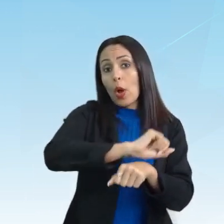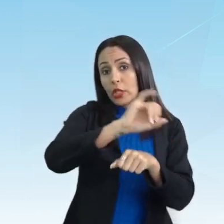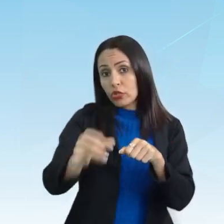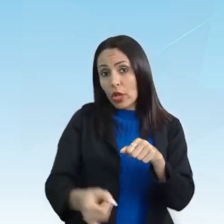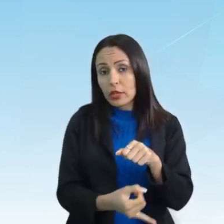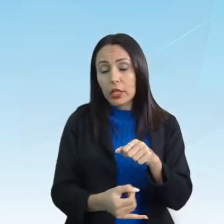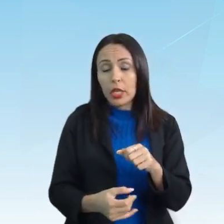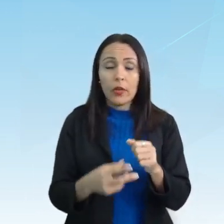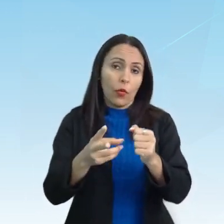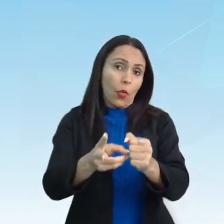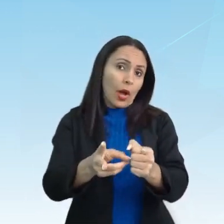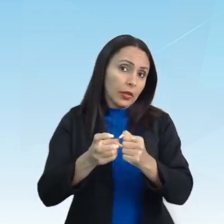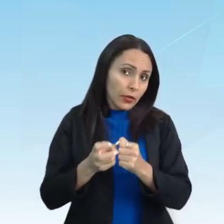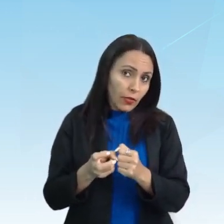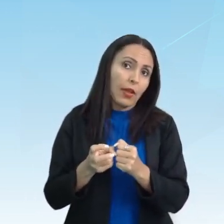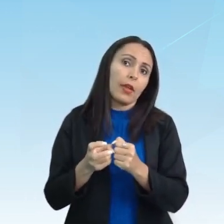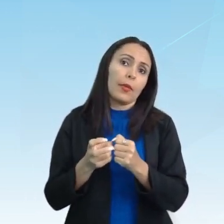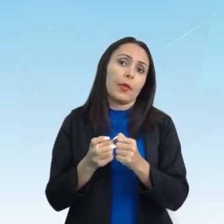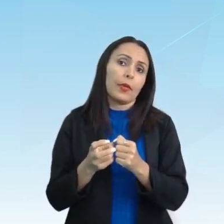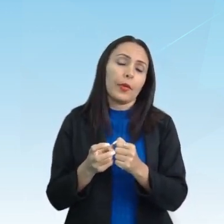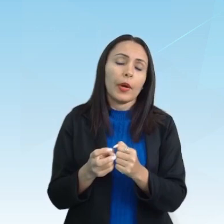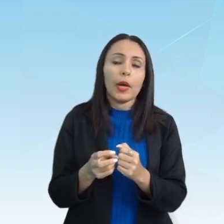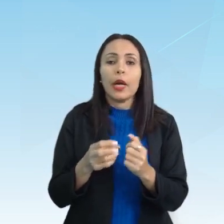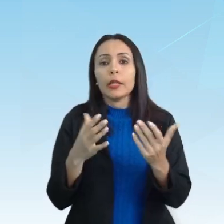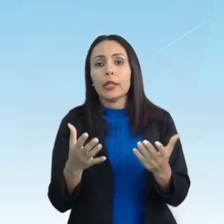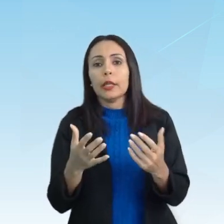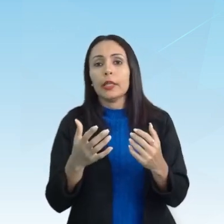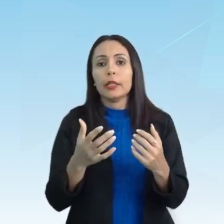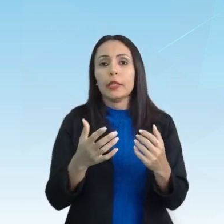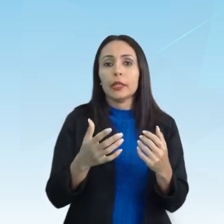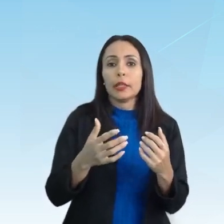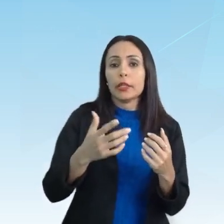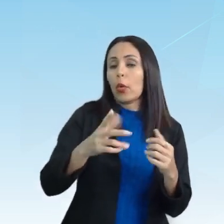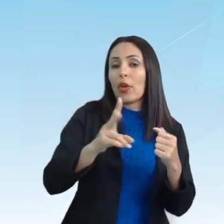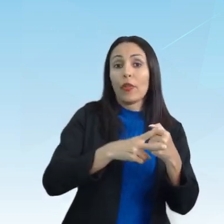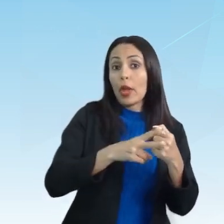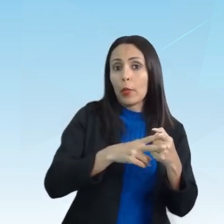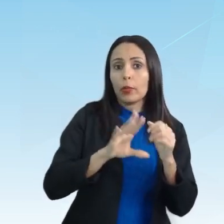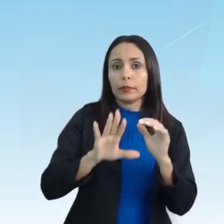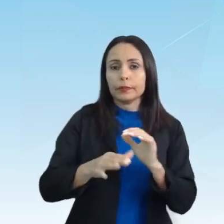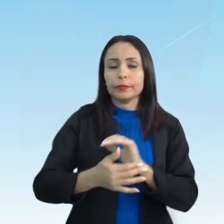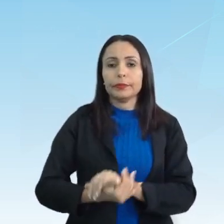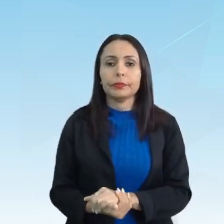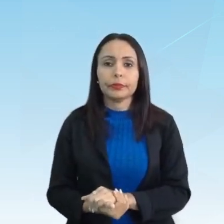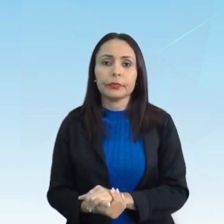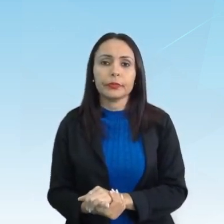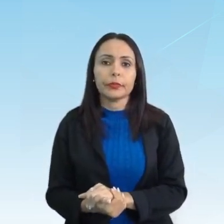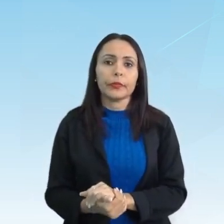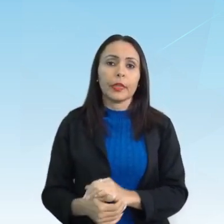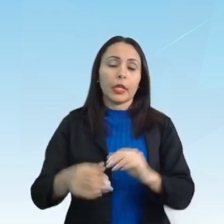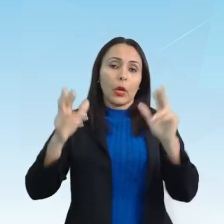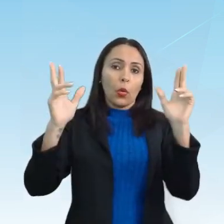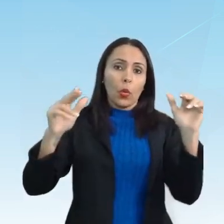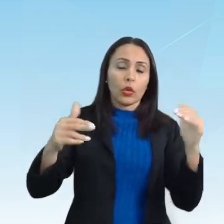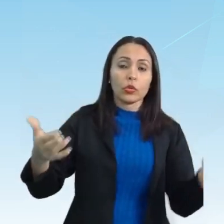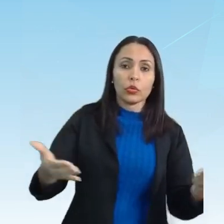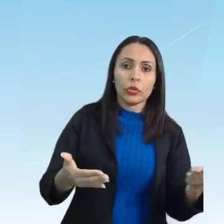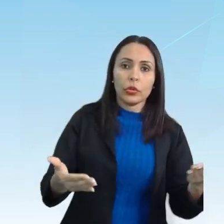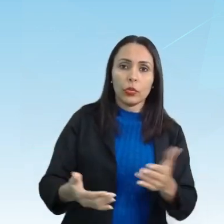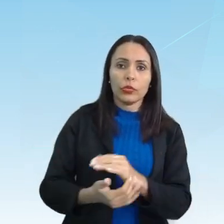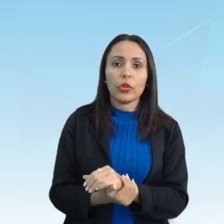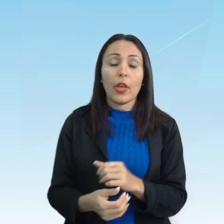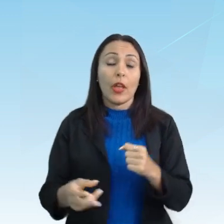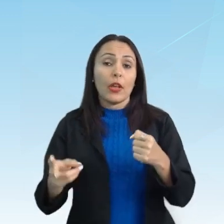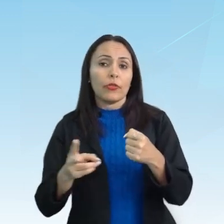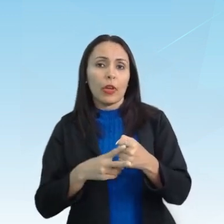o advérbio, é justamente aquilo que não é verbo. Então, gravem bem, regência verbal, o assunto de hoje, verbo é